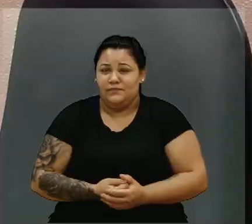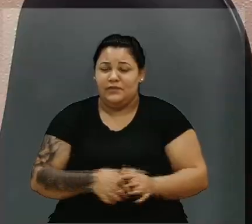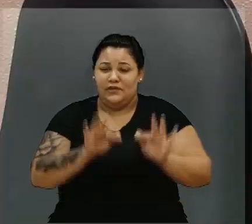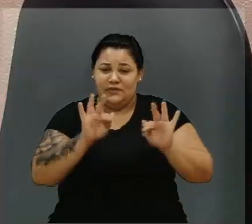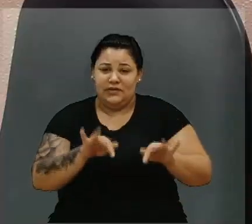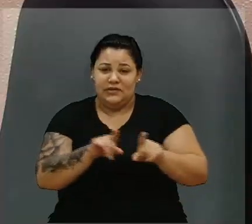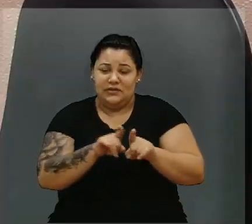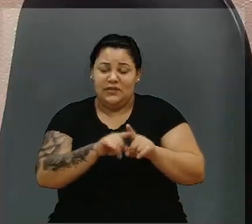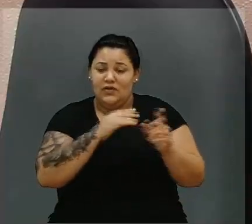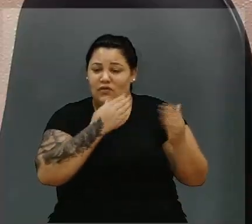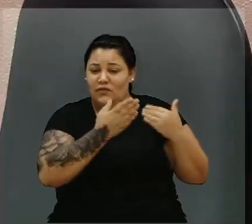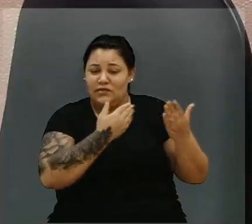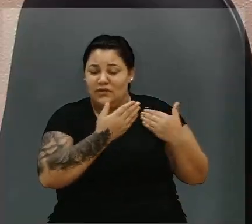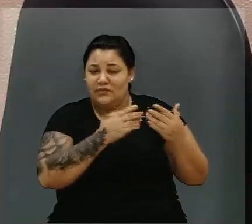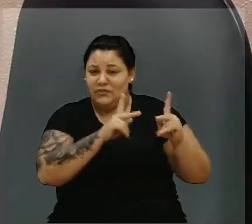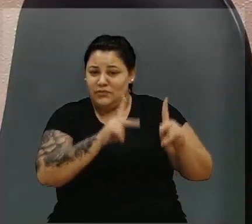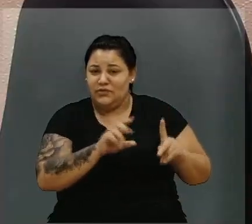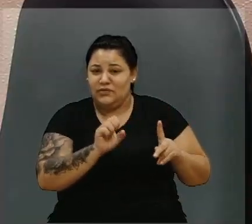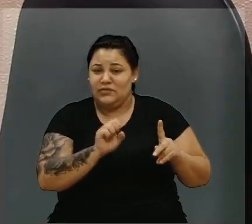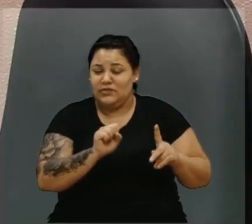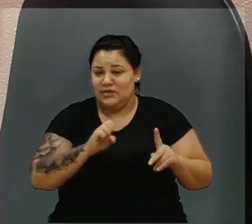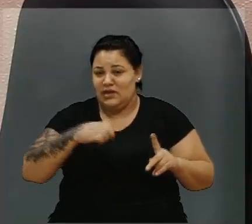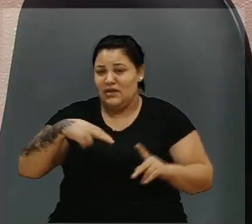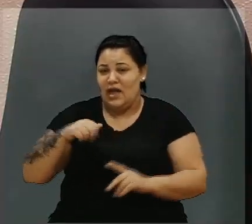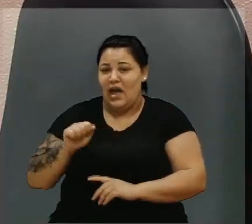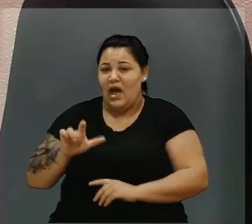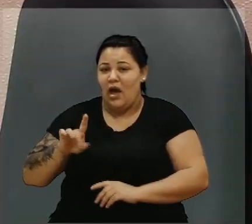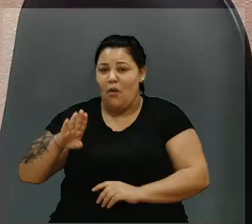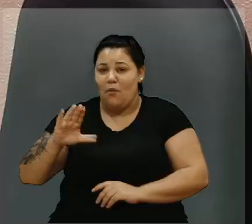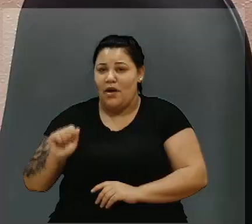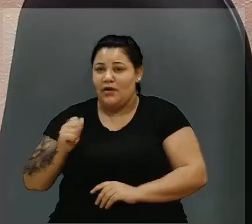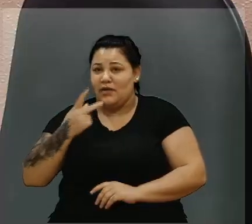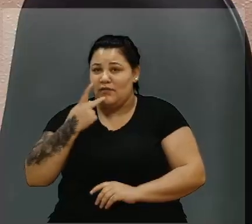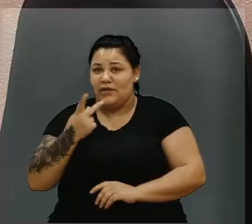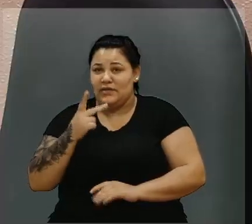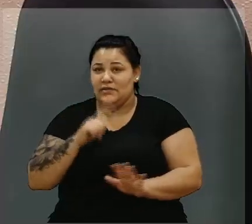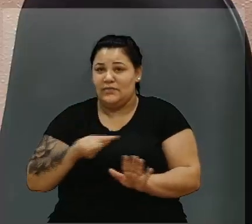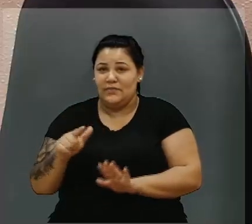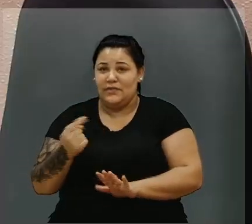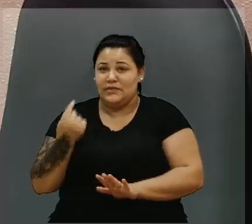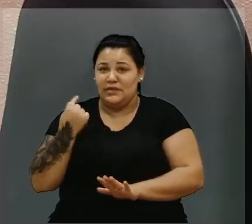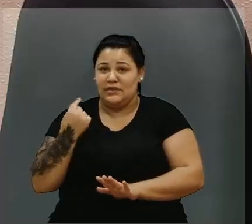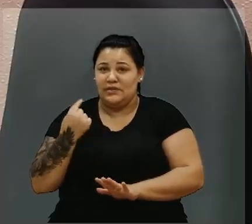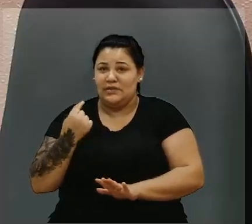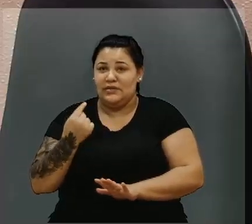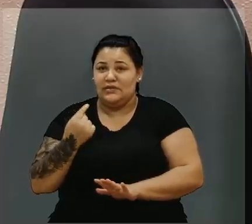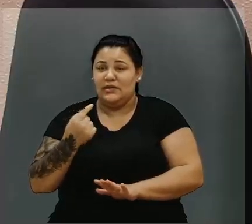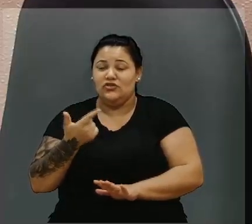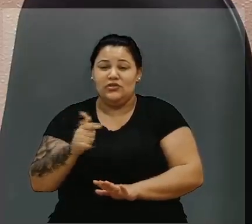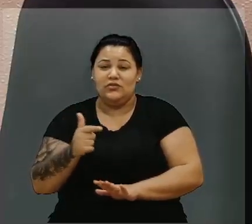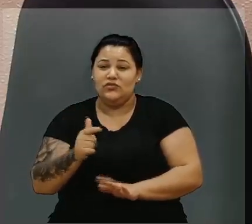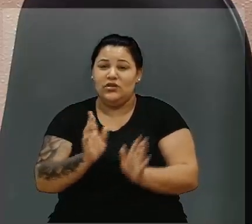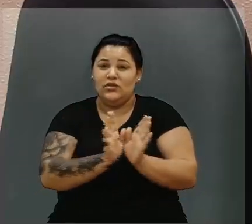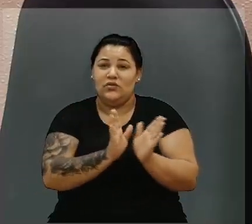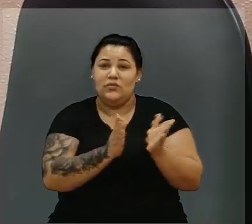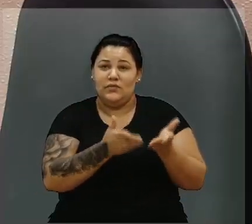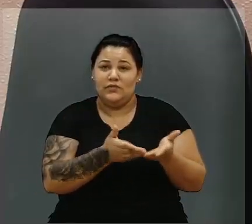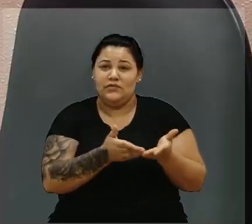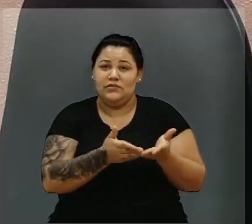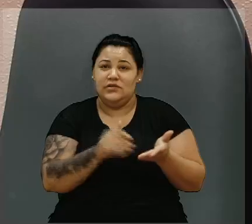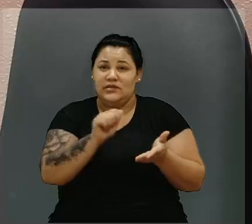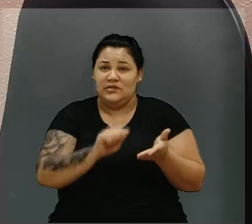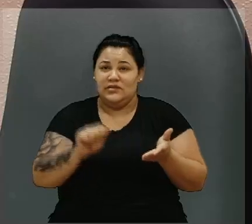aqui para o Clayton, para o pessoal do Senalba, que eu falei aqui na semana passada que nós não tínhamos comissão de assistência